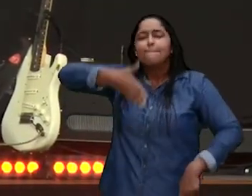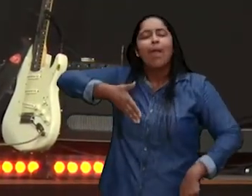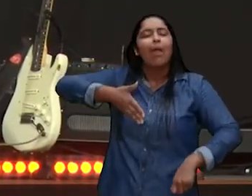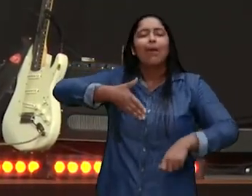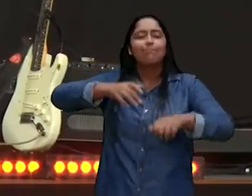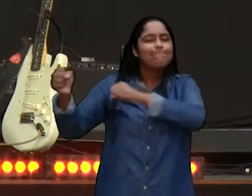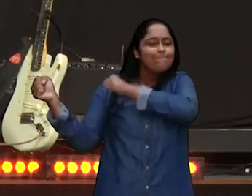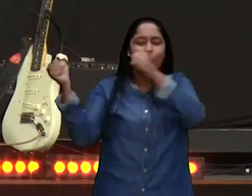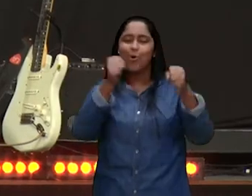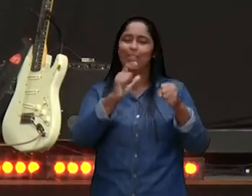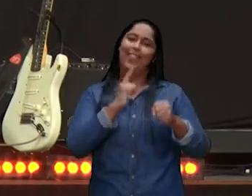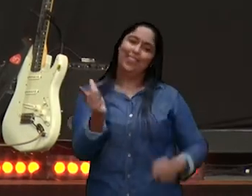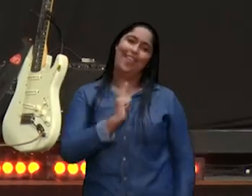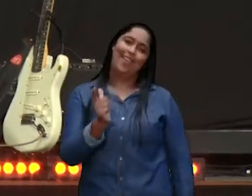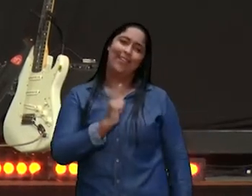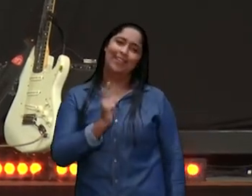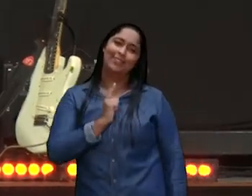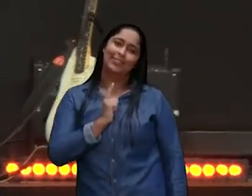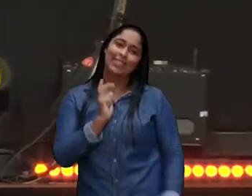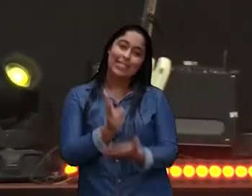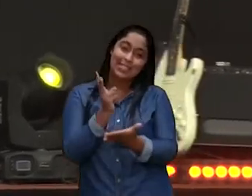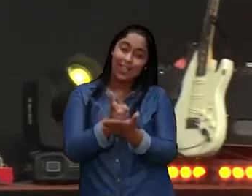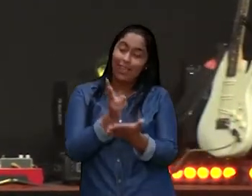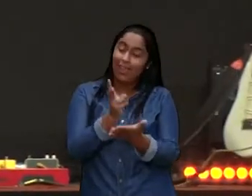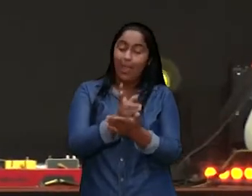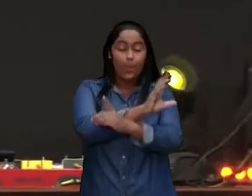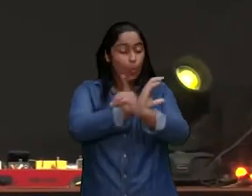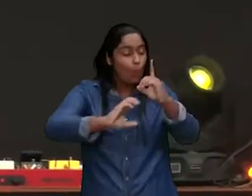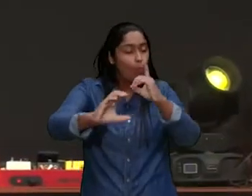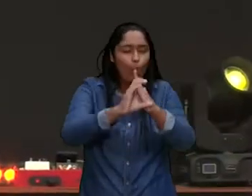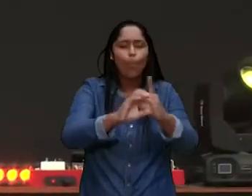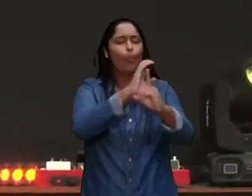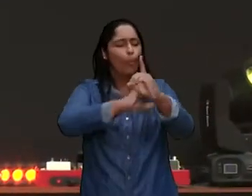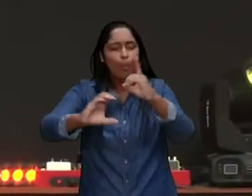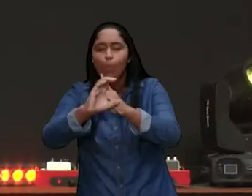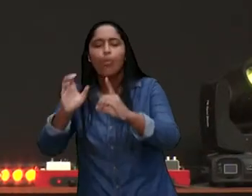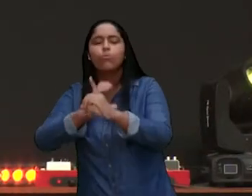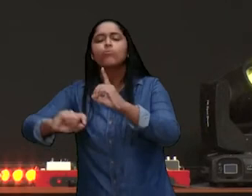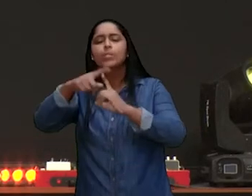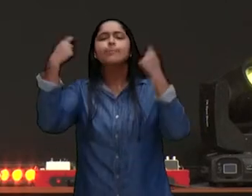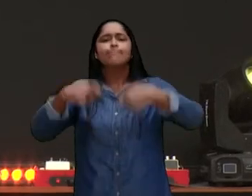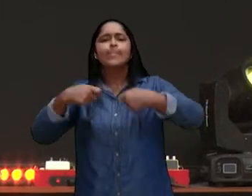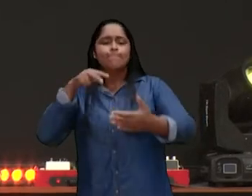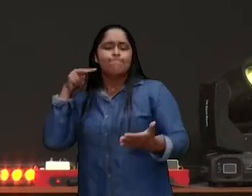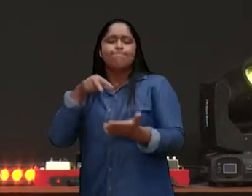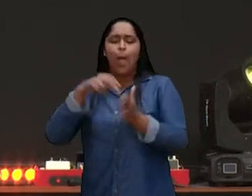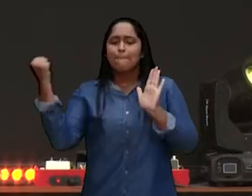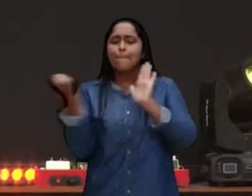vida todo o culto deveria ser uma curva na sua vida um milagre na sua vida uma transformação na sua vida uma mudança de postura